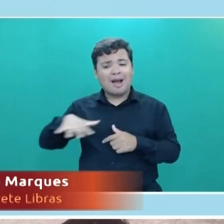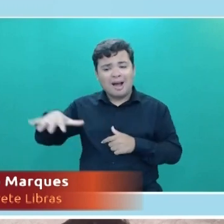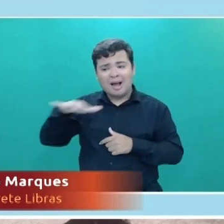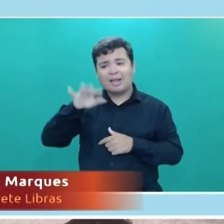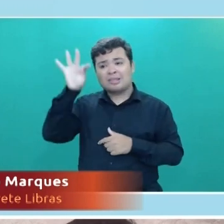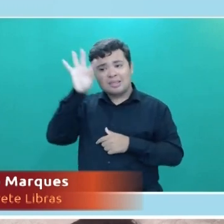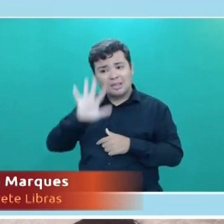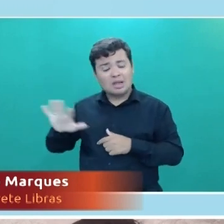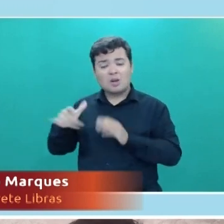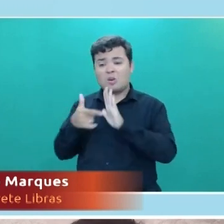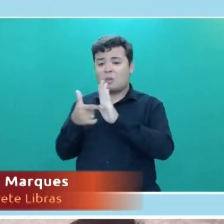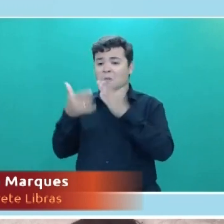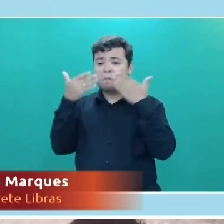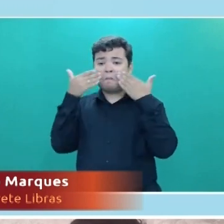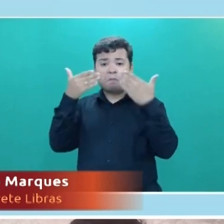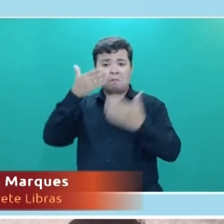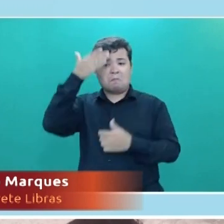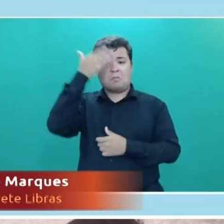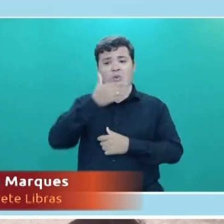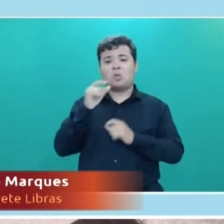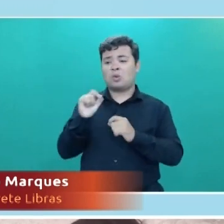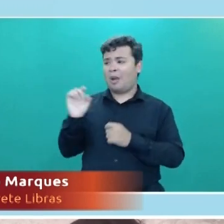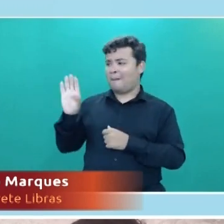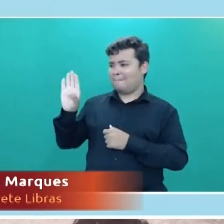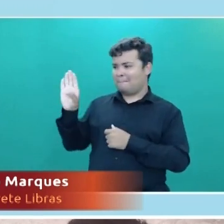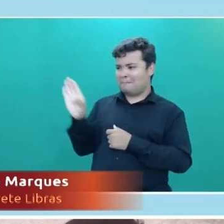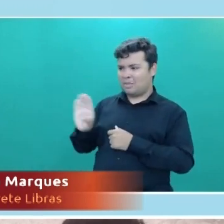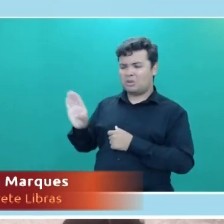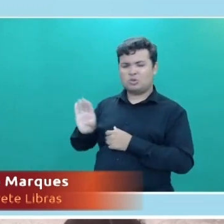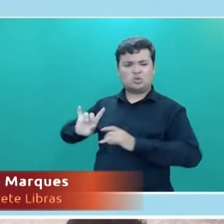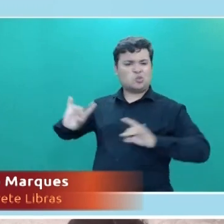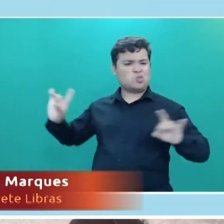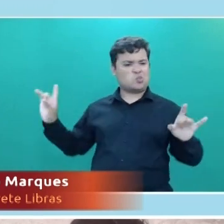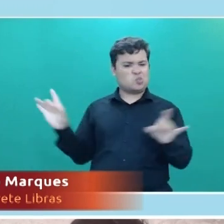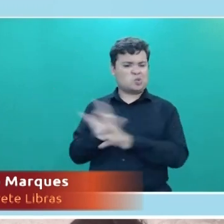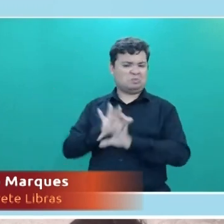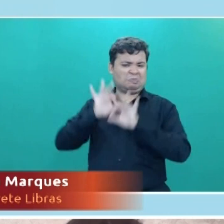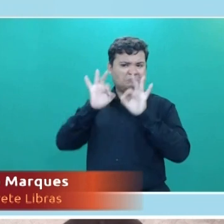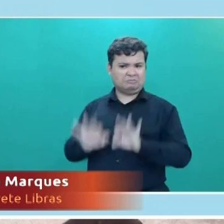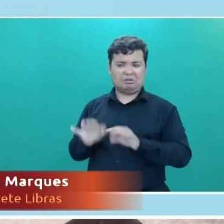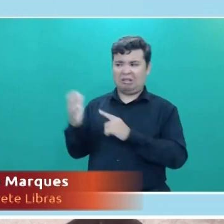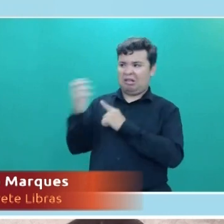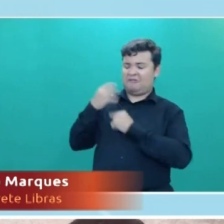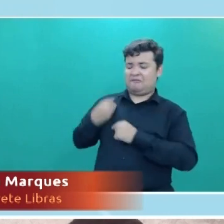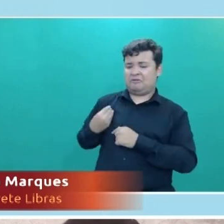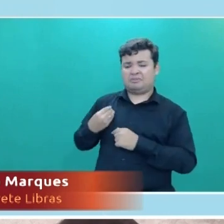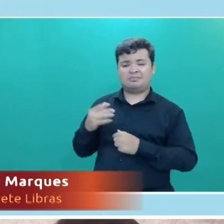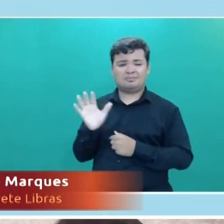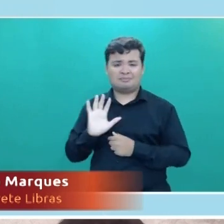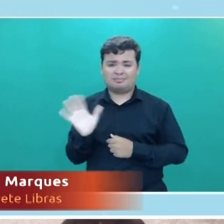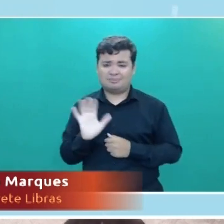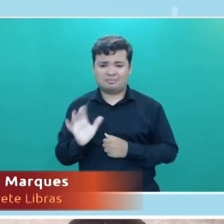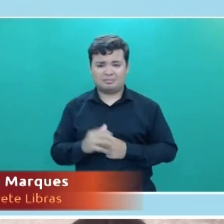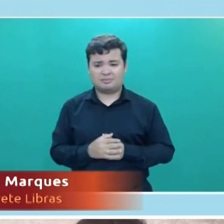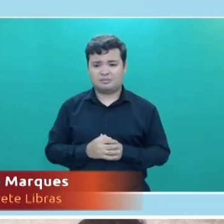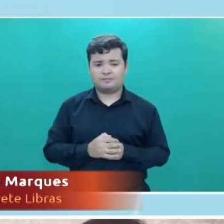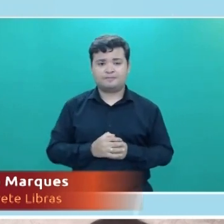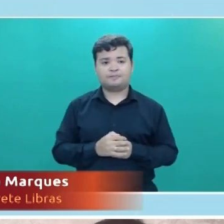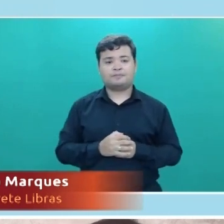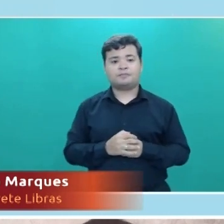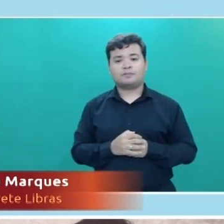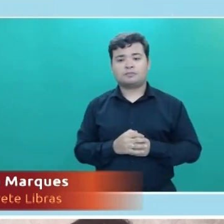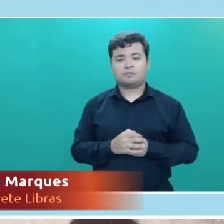mostraram para a gente que a biologia não é determinante para o modo como a gente vive a vida. Ela, na maioria dos casos, né?